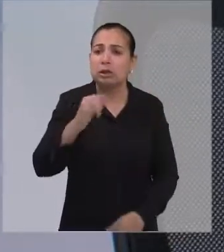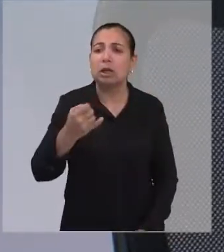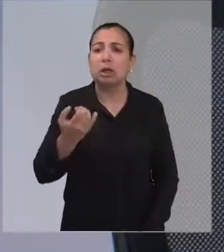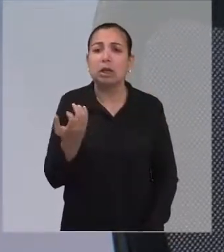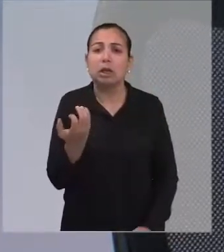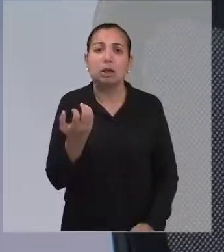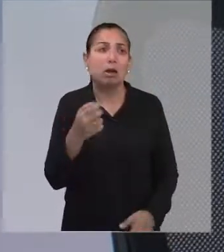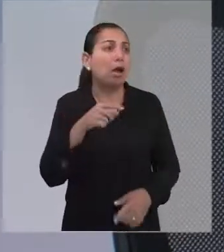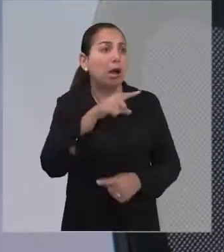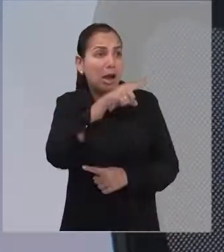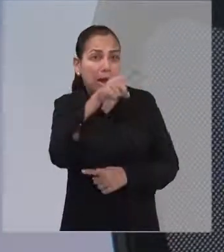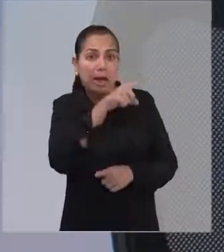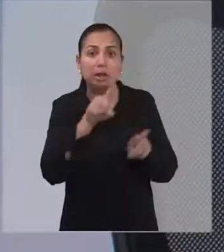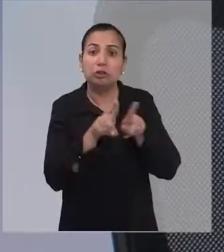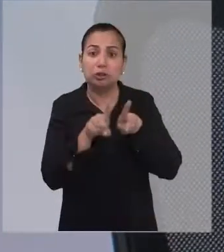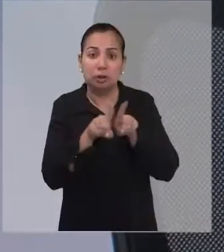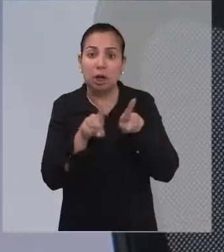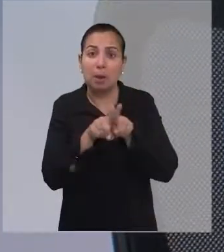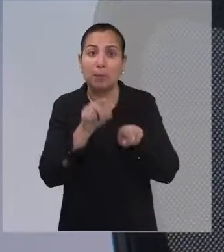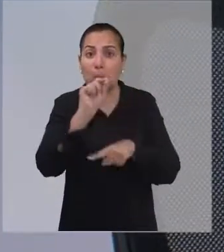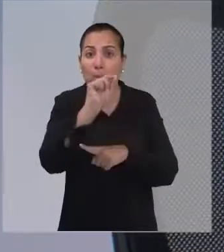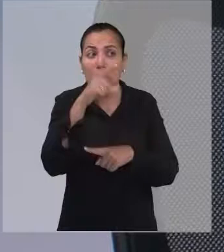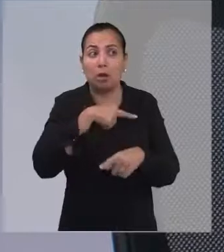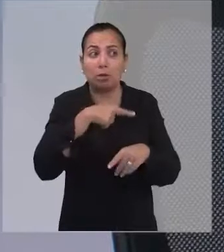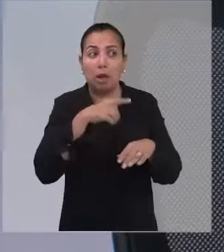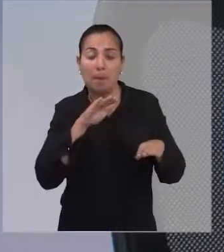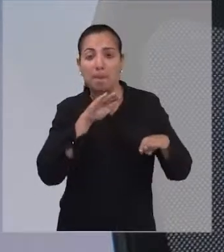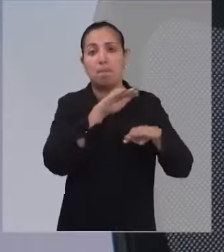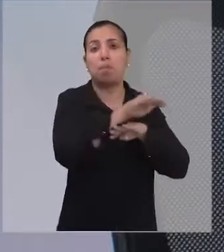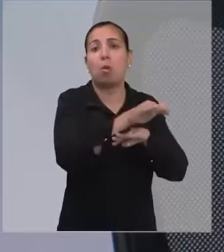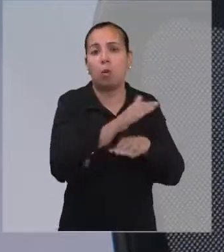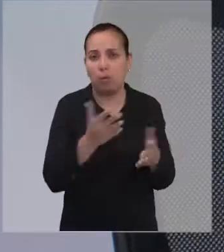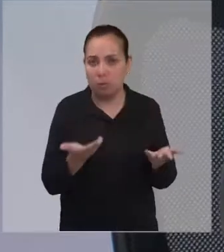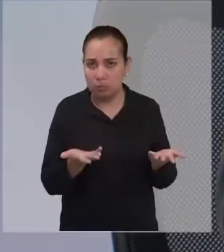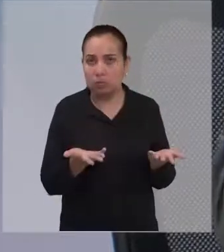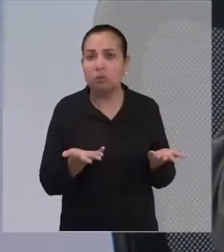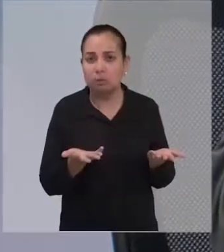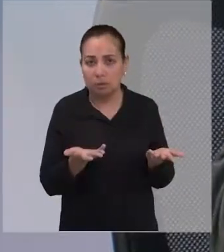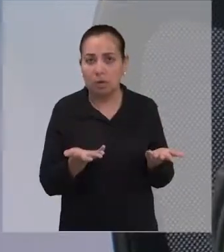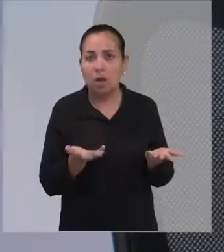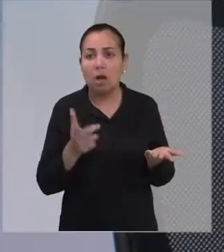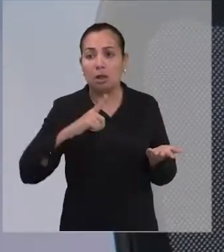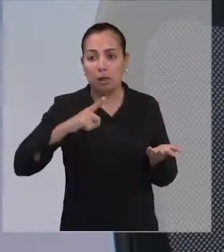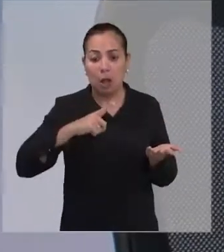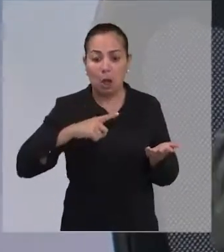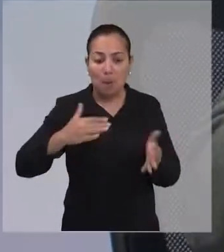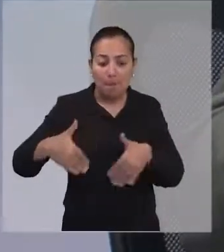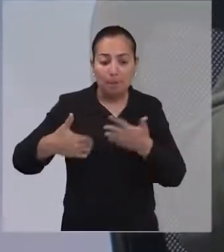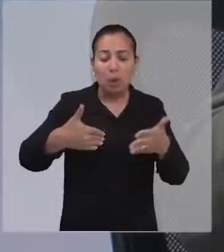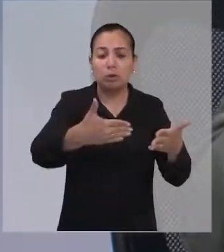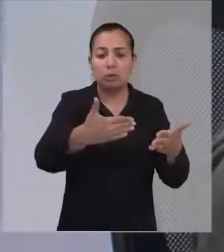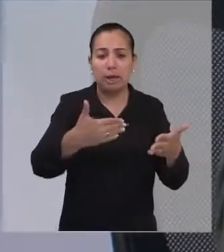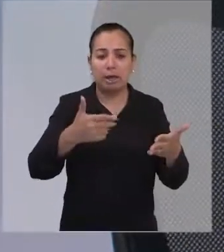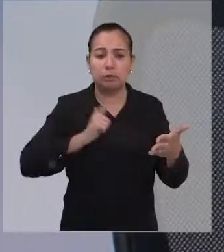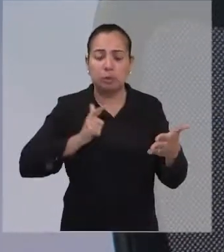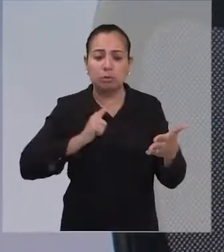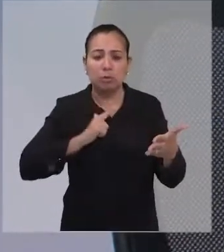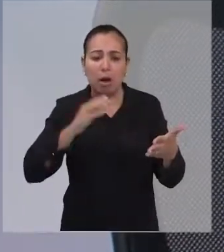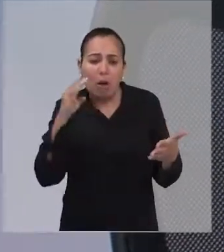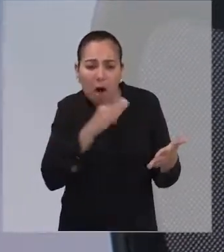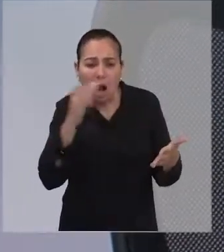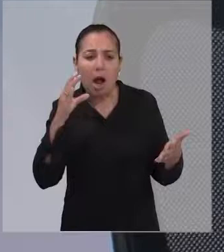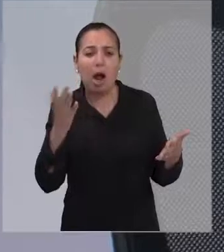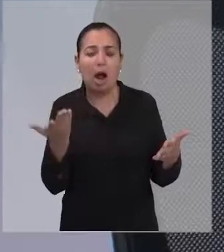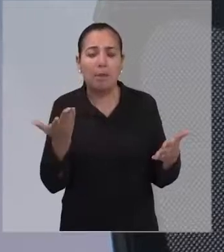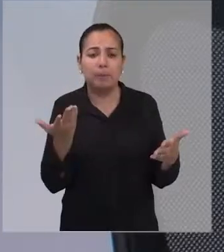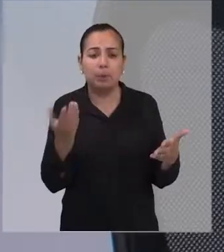a gente... Aliás, até eles, de certa forma, foram atropelados. Né? Quer dizer, processo que andou em determinadas fases com a velocidade, que